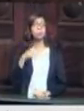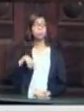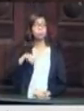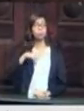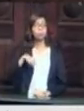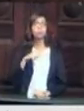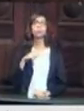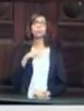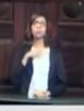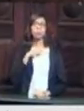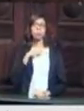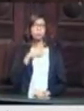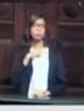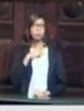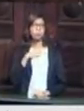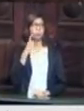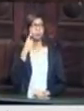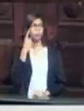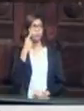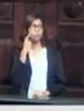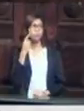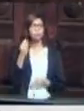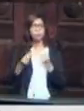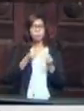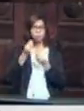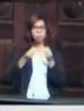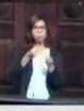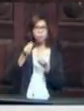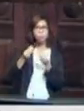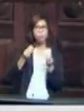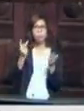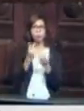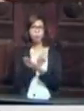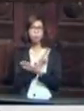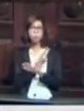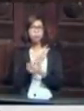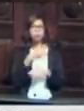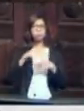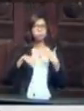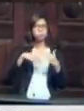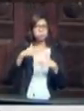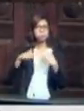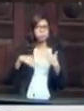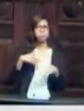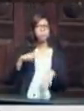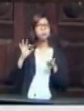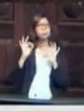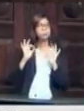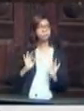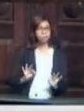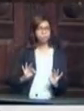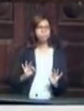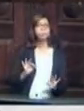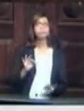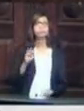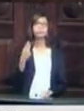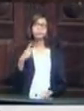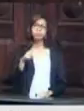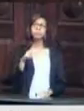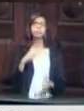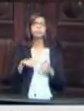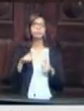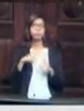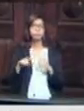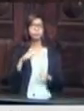gente identifique que as coisas estão saindo dos trilhos, que realmente o retorno a estes trilhos